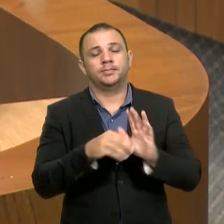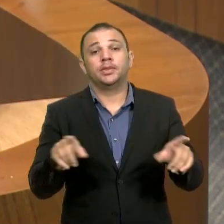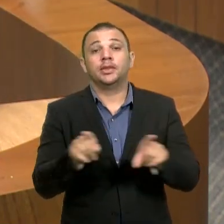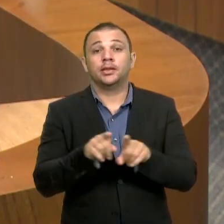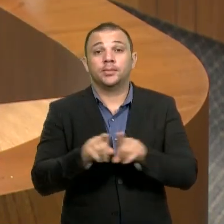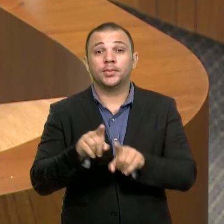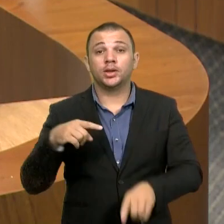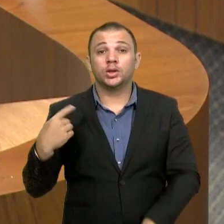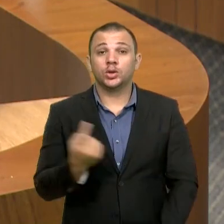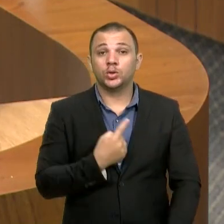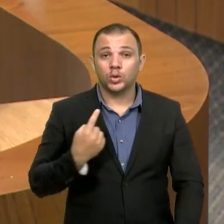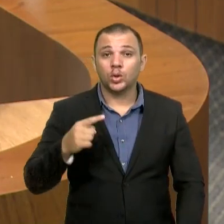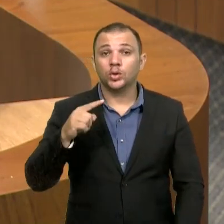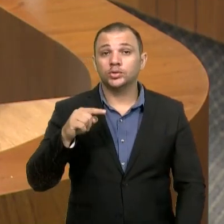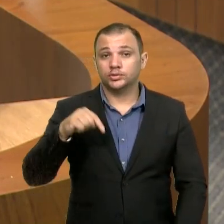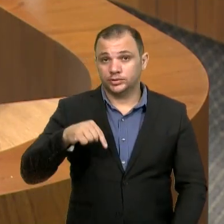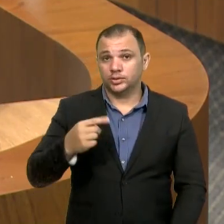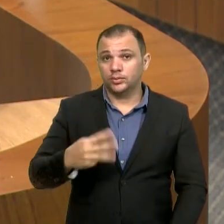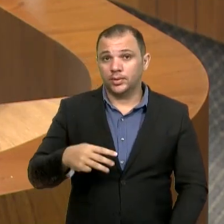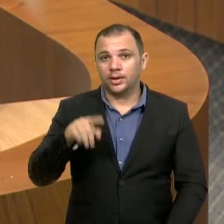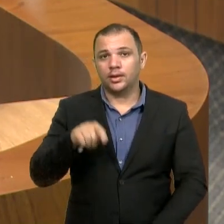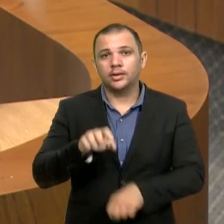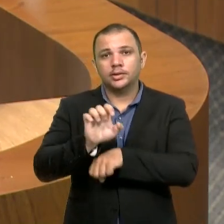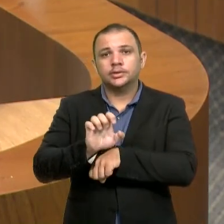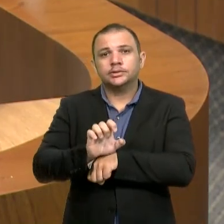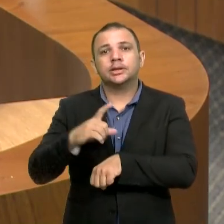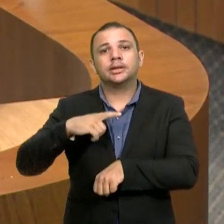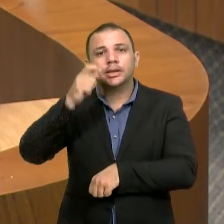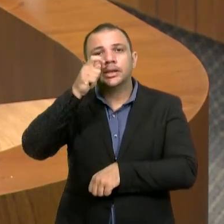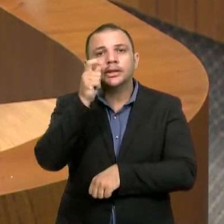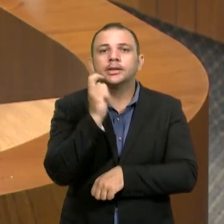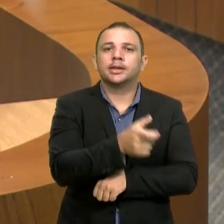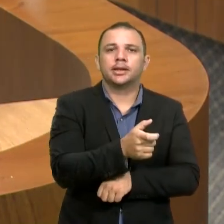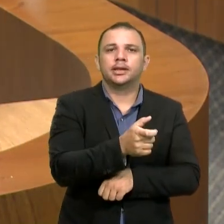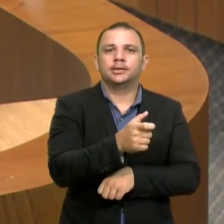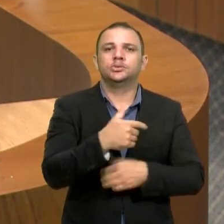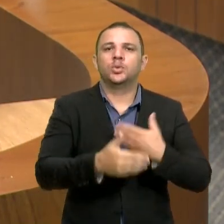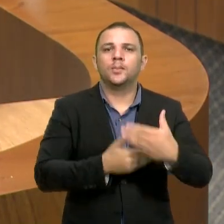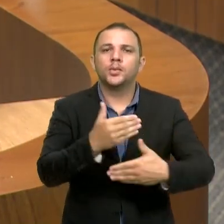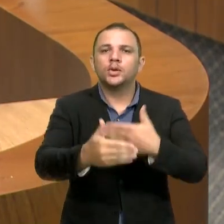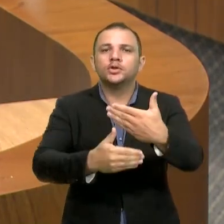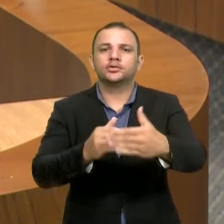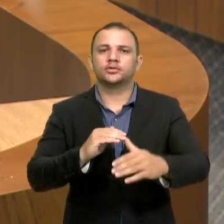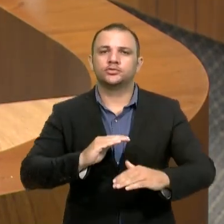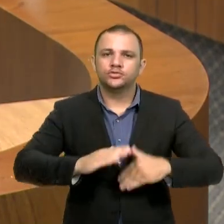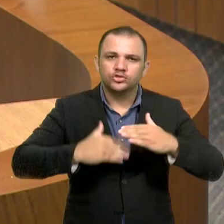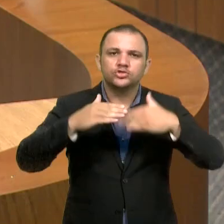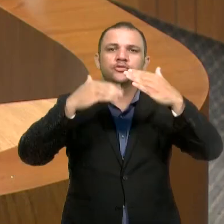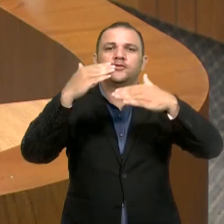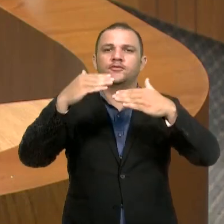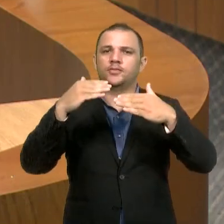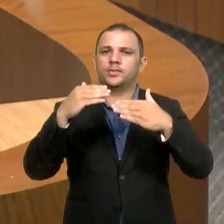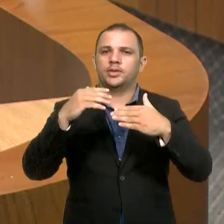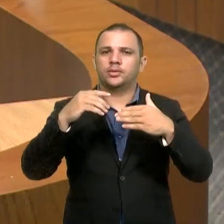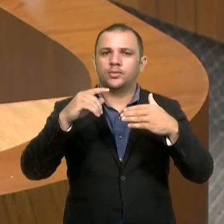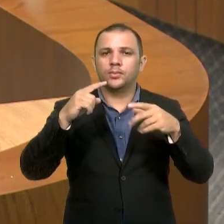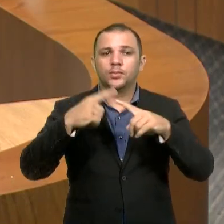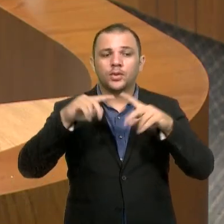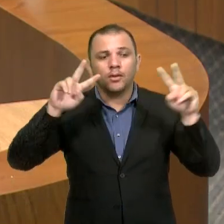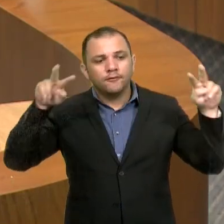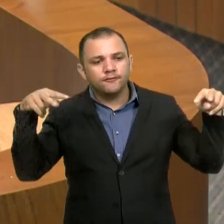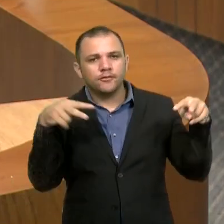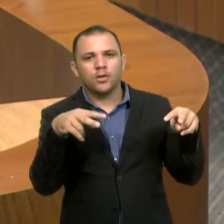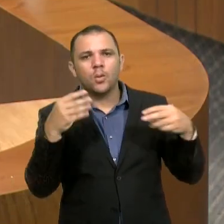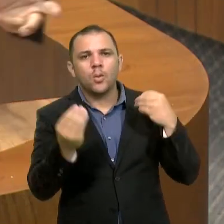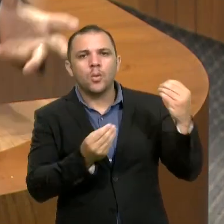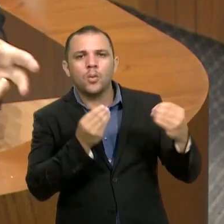um dos estados, né, com maior interesse no processo de desenvolvimento, olhando para a Amazônia, deputado Arnaldo